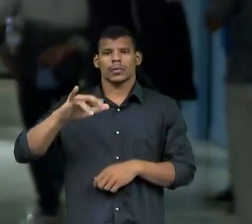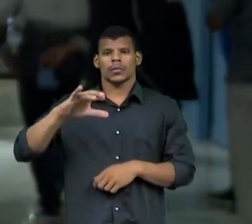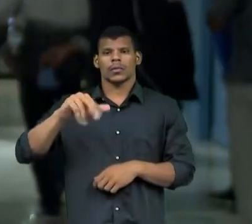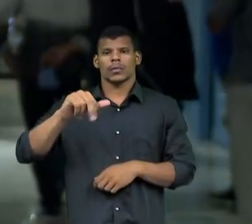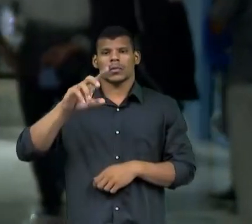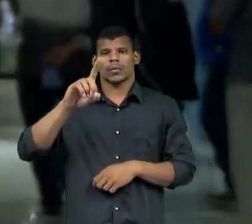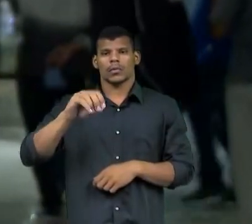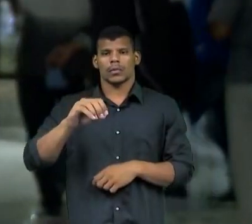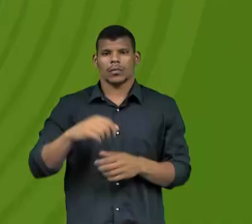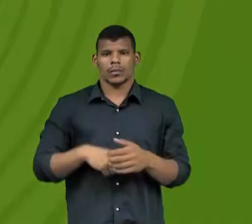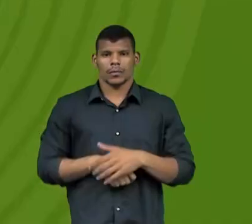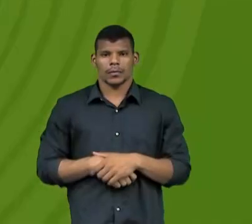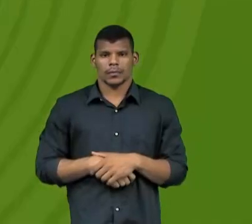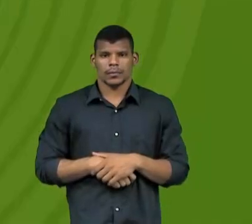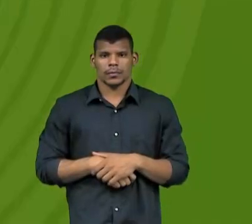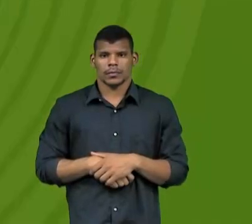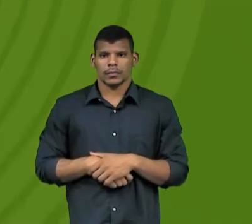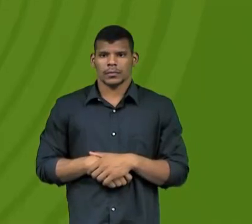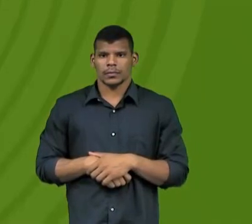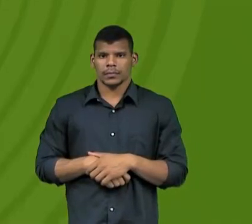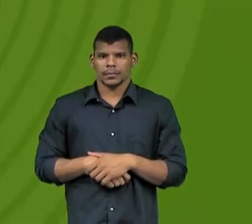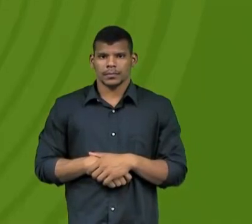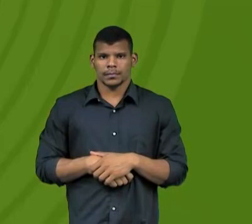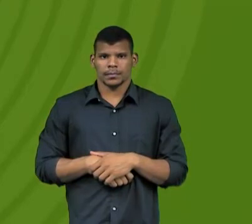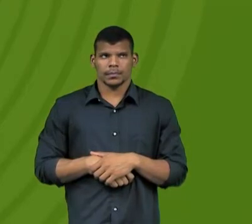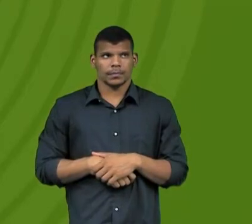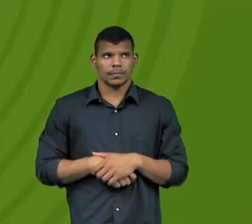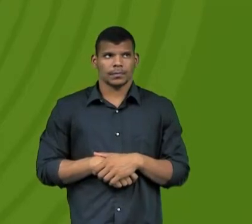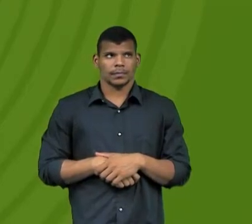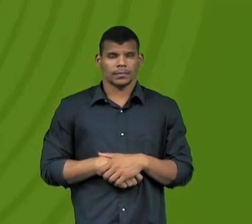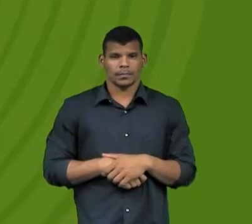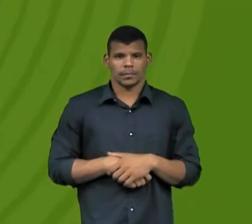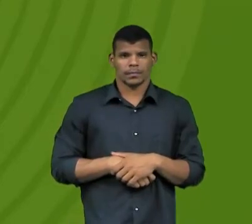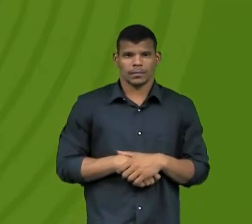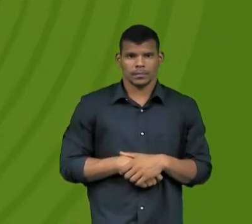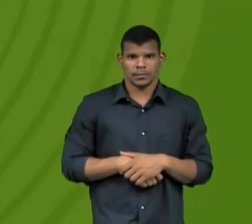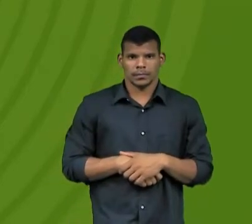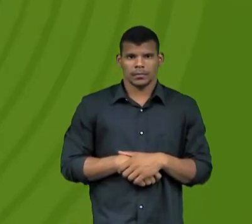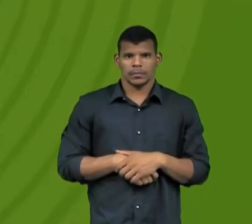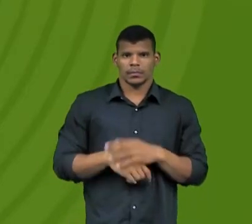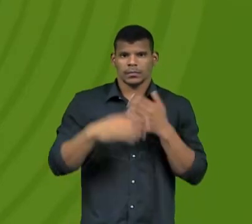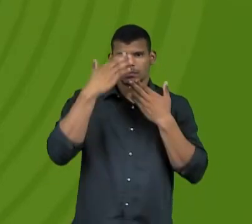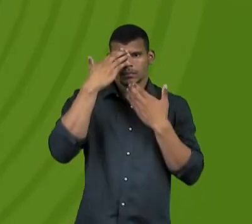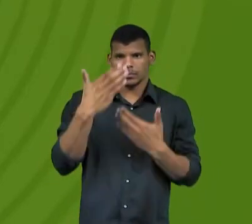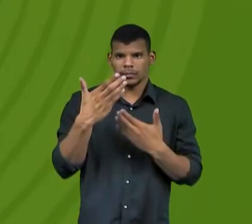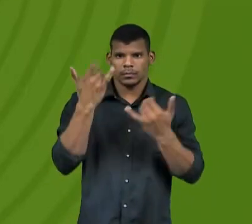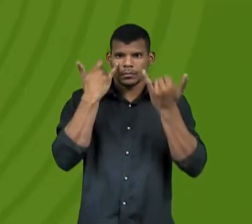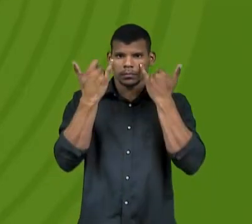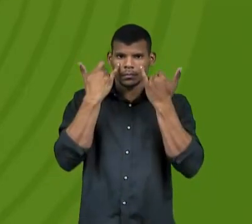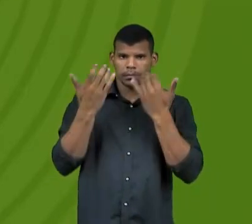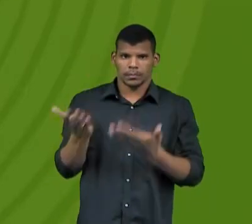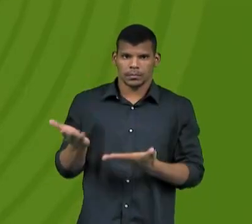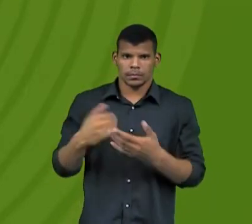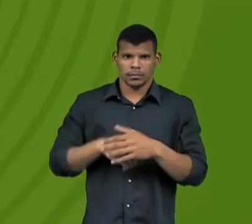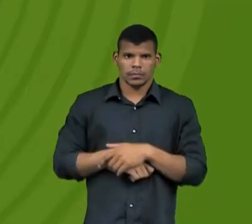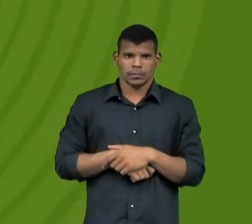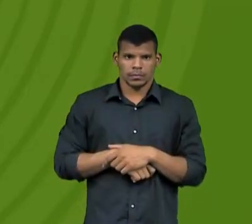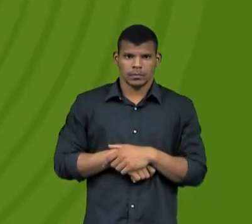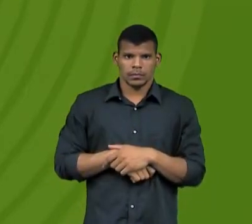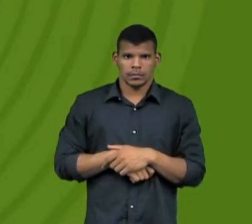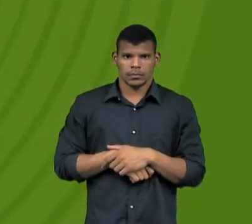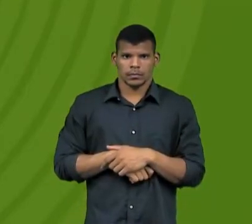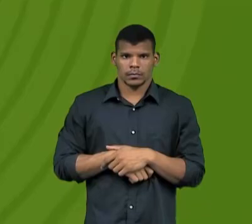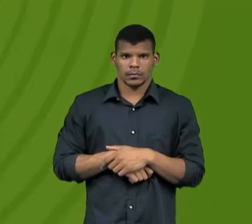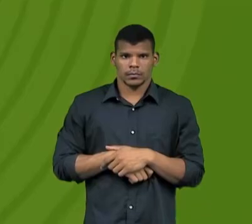Primeiro Expediente. Ona, é com você. Mais uma vez, Renato, muito obrigada pelas suas informações. E realmente é uma ótima